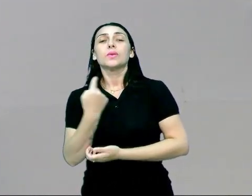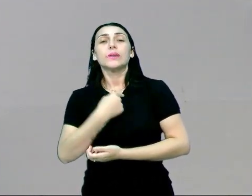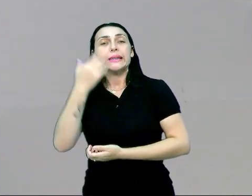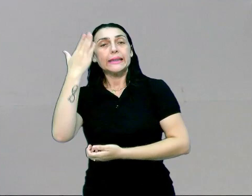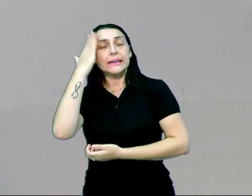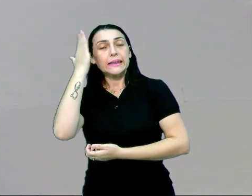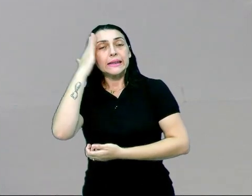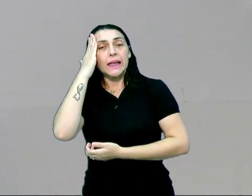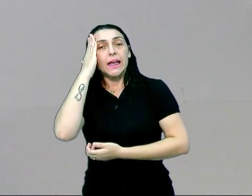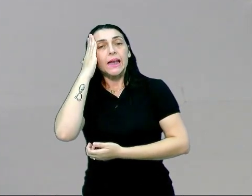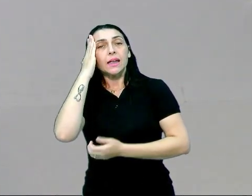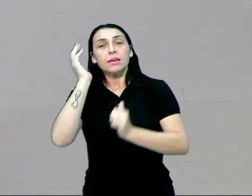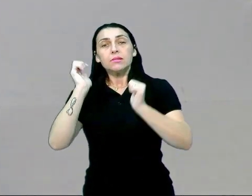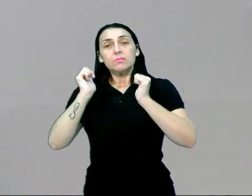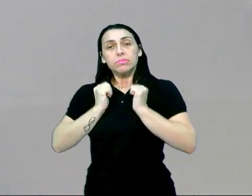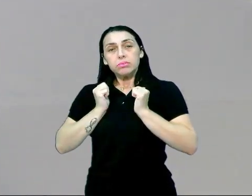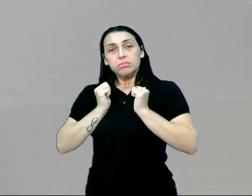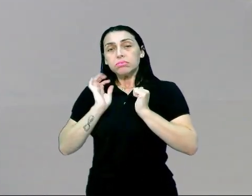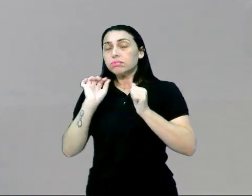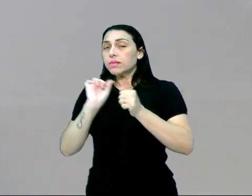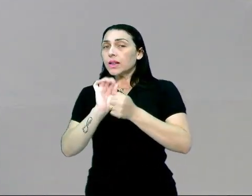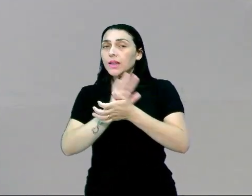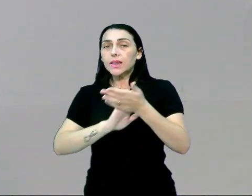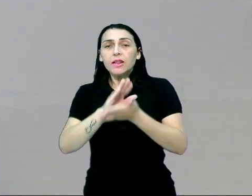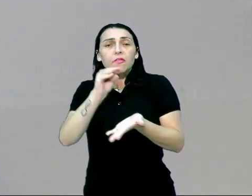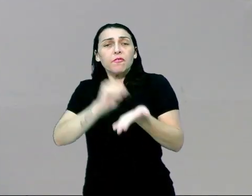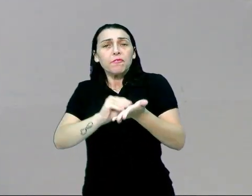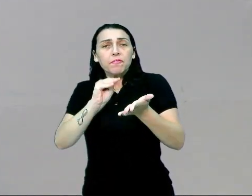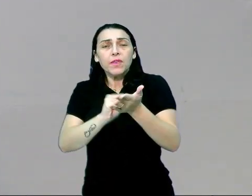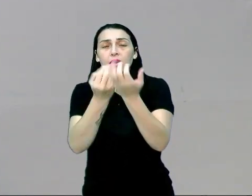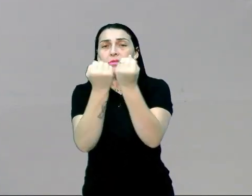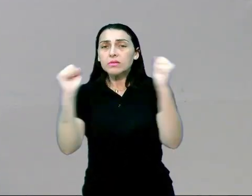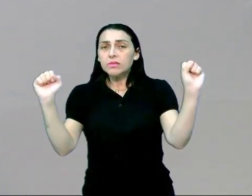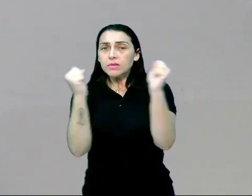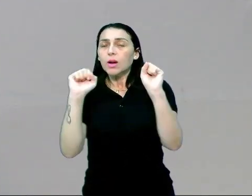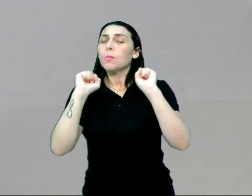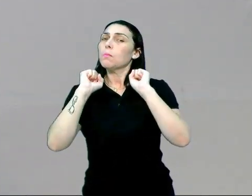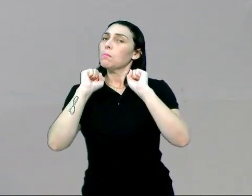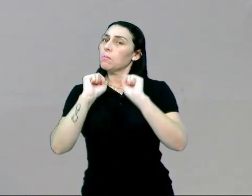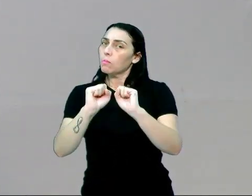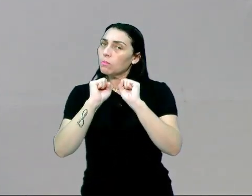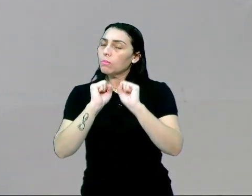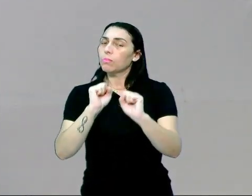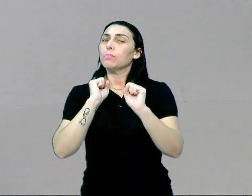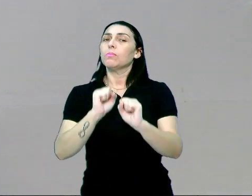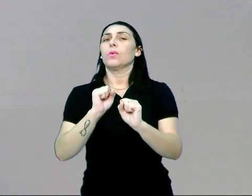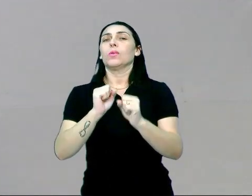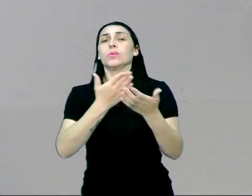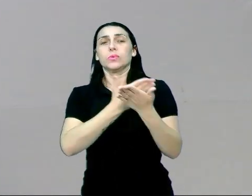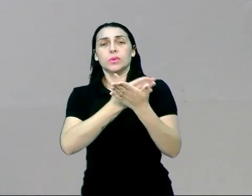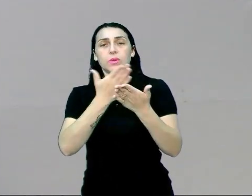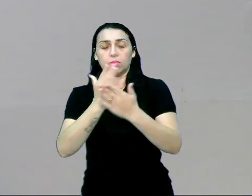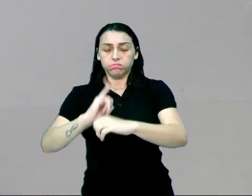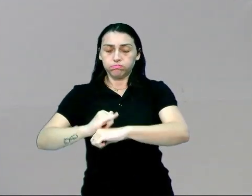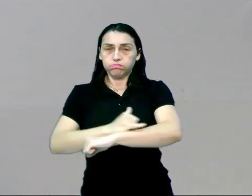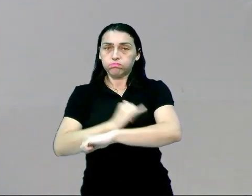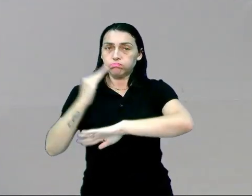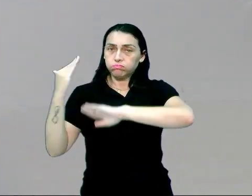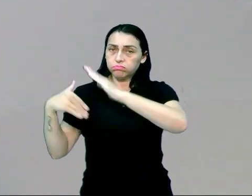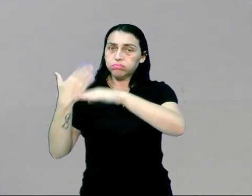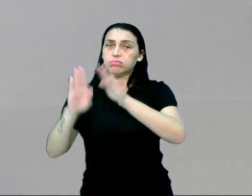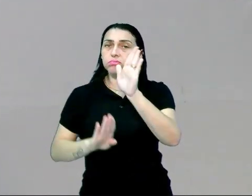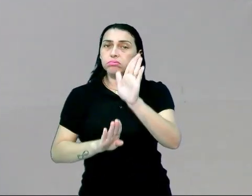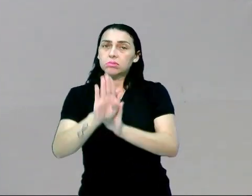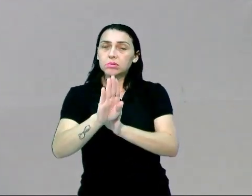que o sedentarismo, ou seja, a ausência de atividade física, é o que pode estar direcionando para esse aumento da obesidade. E a